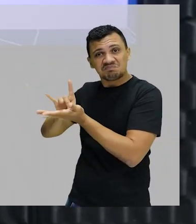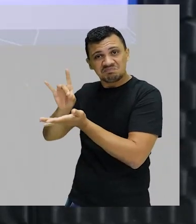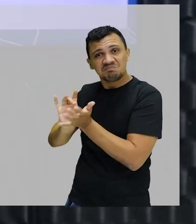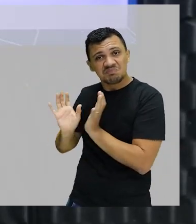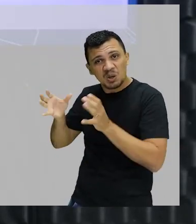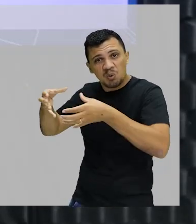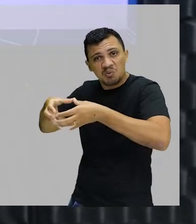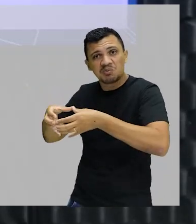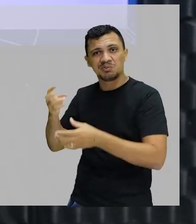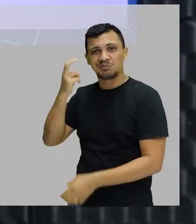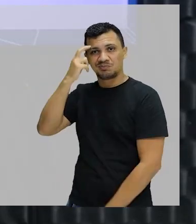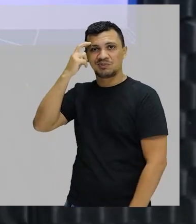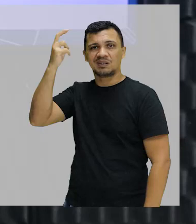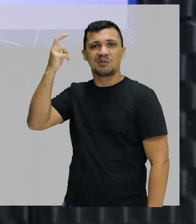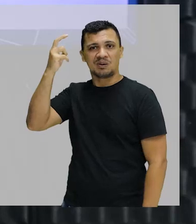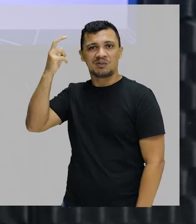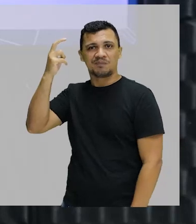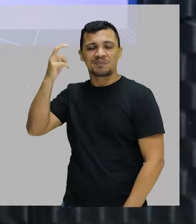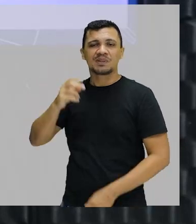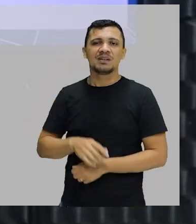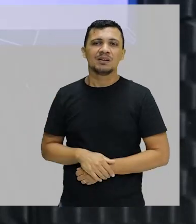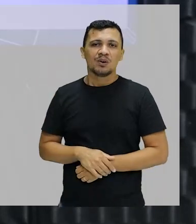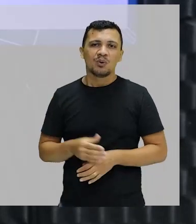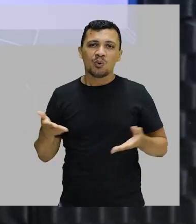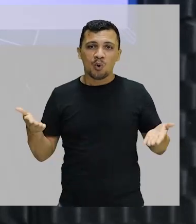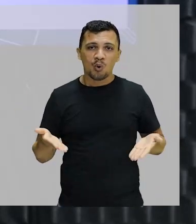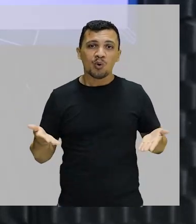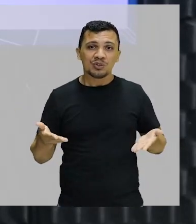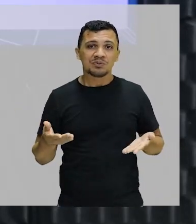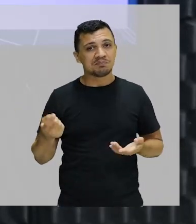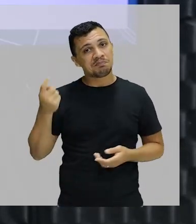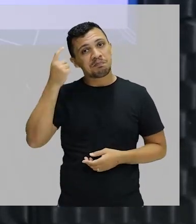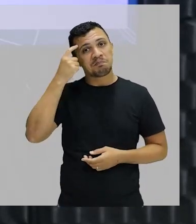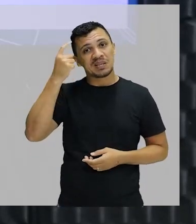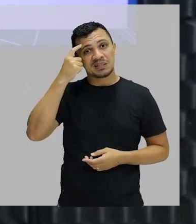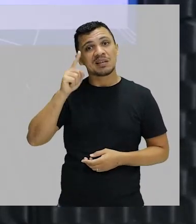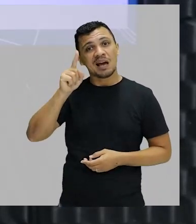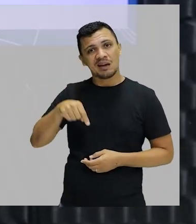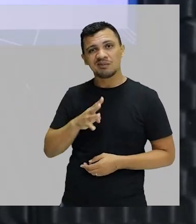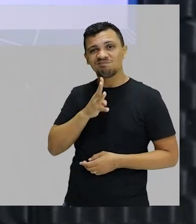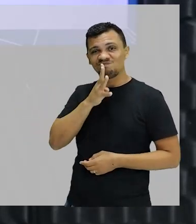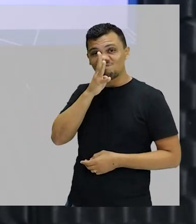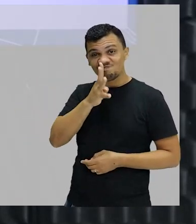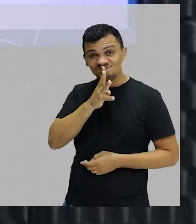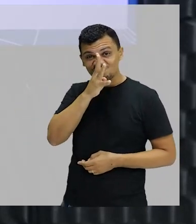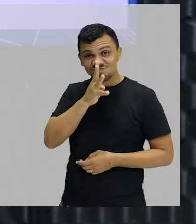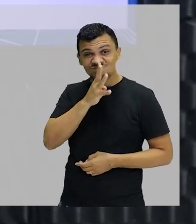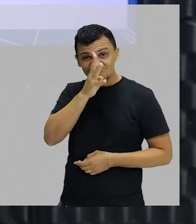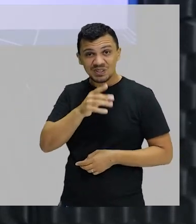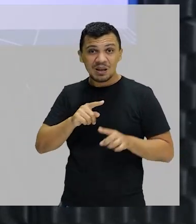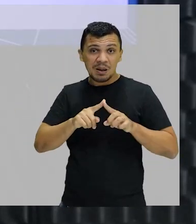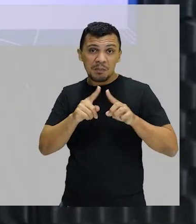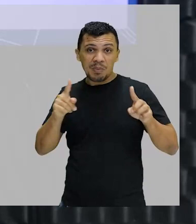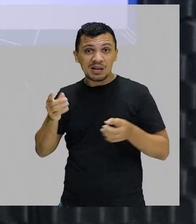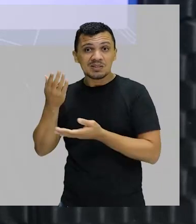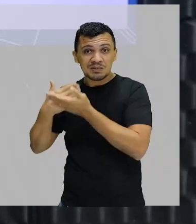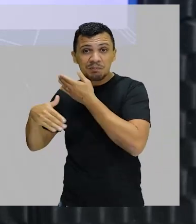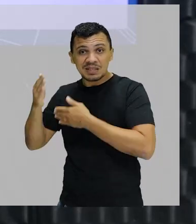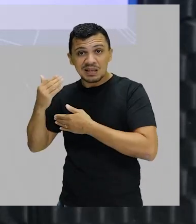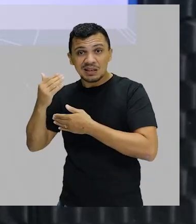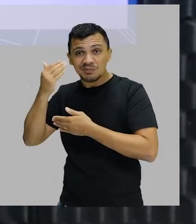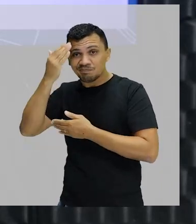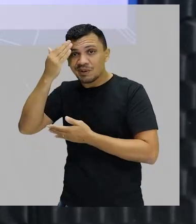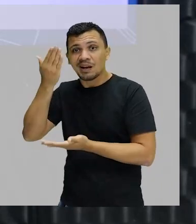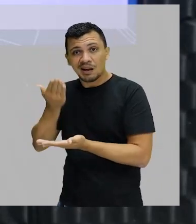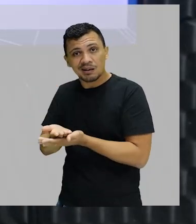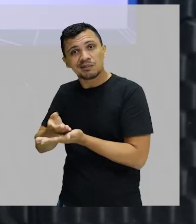intelectuais. Então, isso que hoje a gente considera um absurdo completo, lá naquele período muita gente acreditava que era verdade. Acreditava